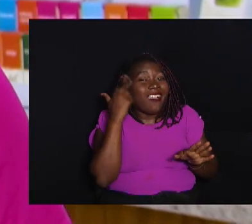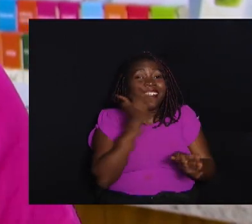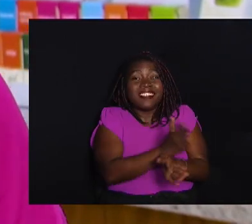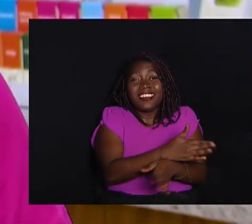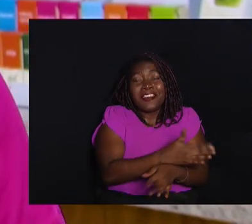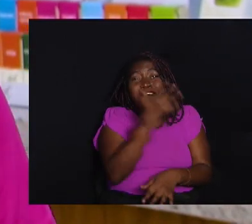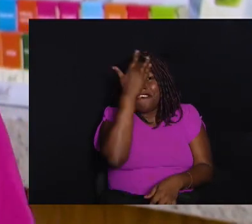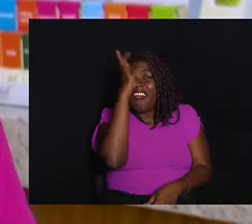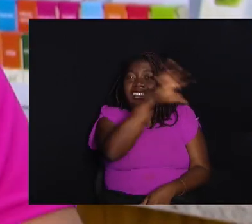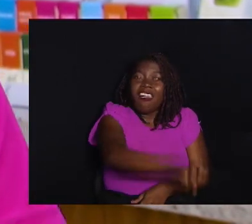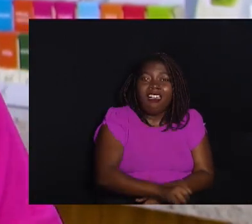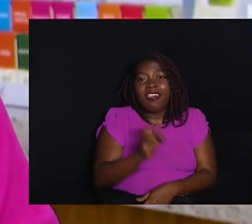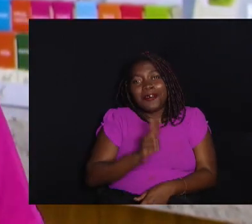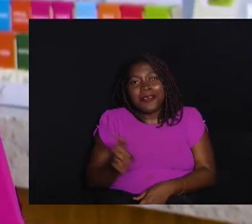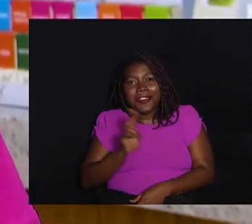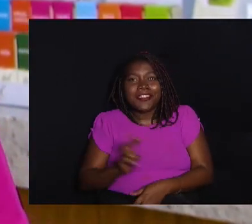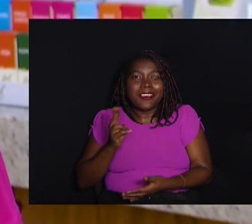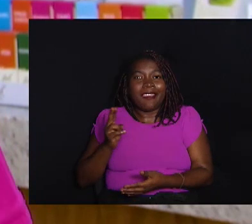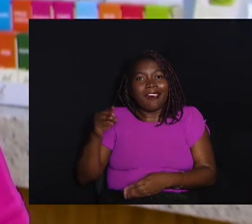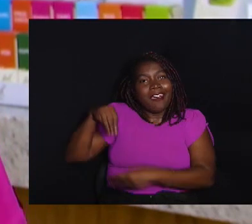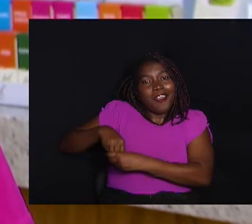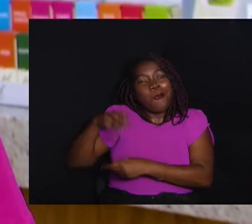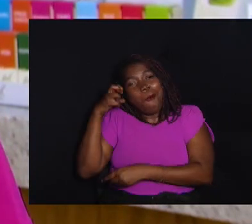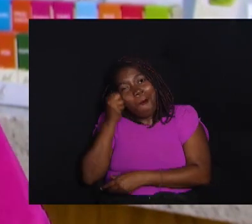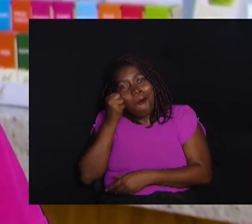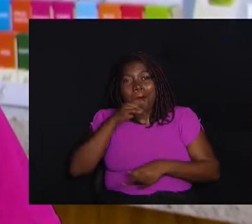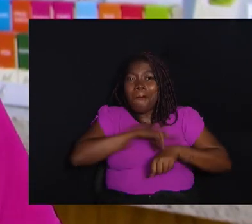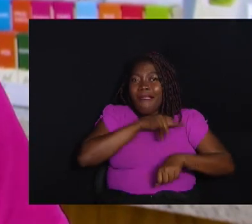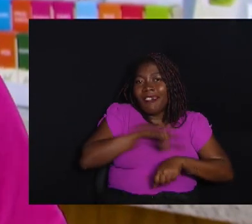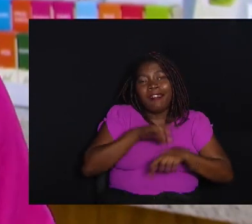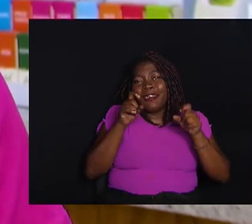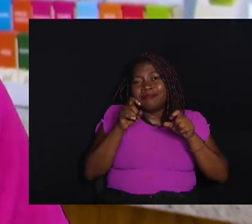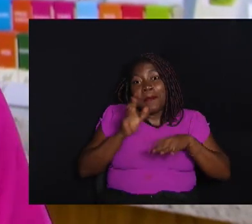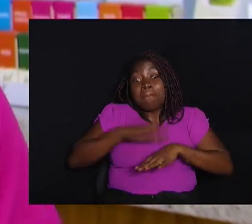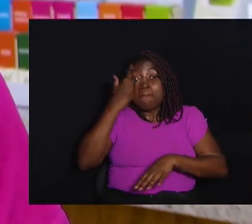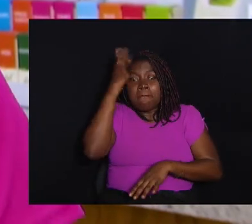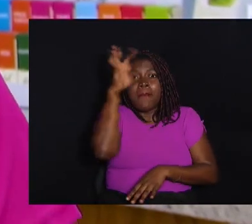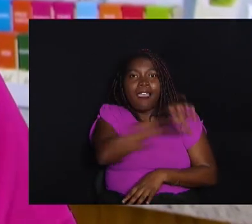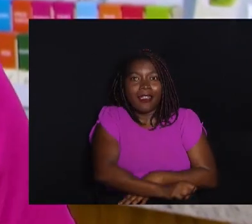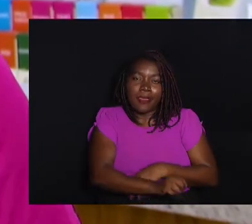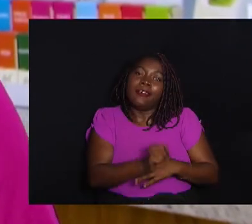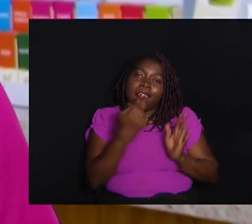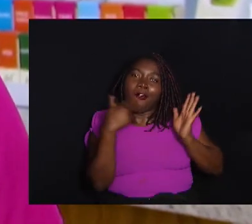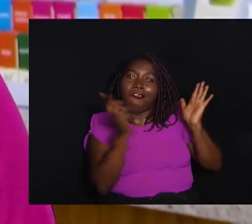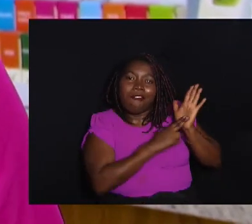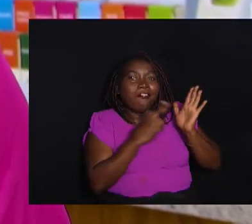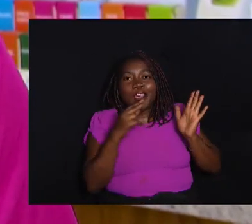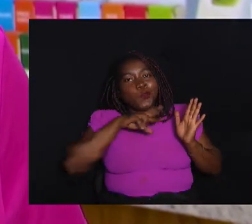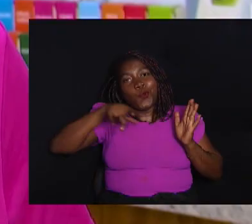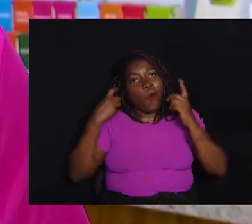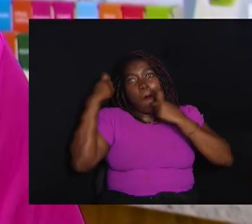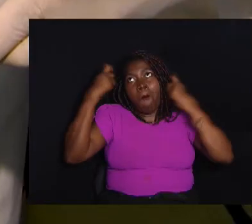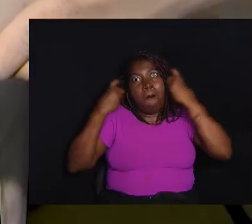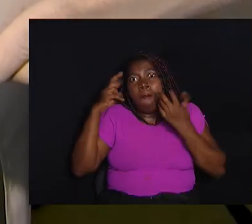mim, onde eu vou usar o medicamento, no quarto, no banheiro, aonde for mais do meu alcance. Eu confesso que isso não é uma preocupação grande para